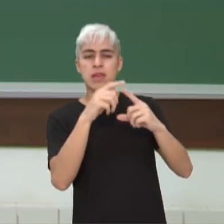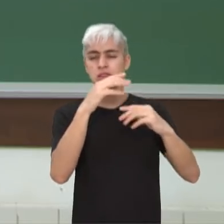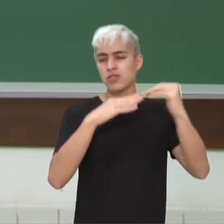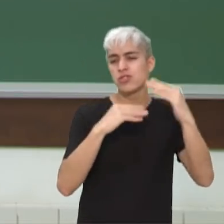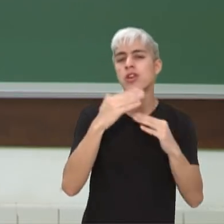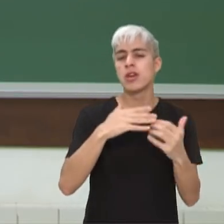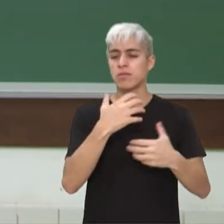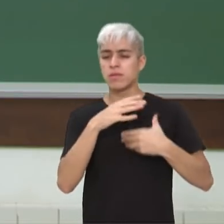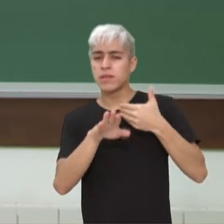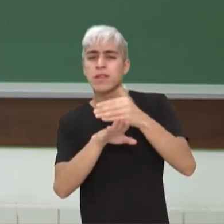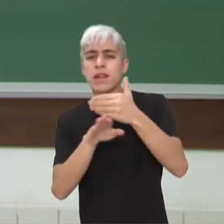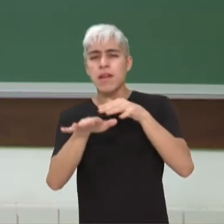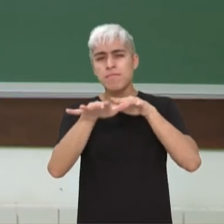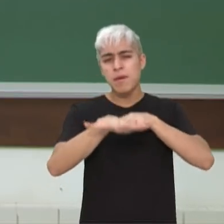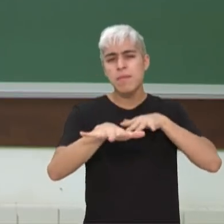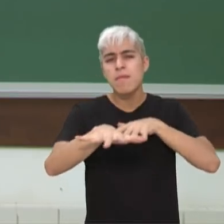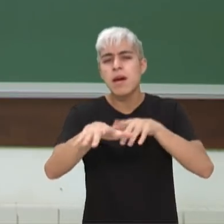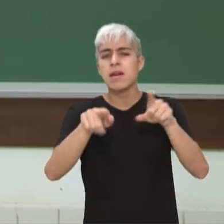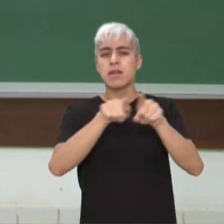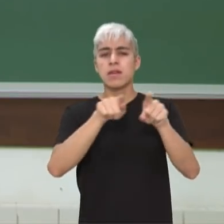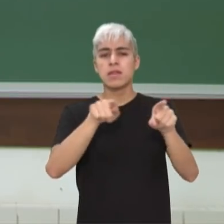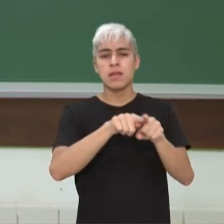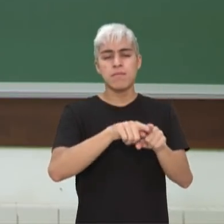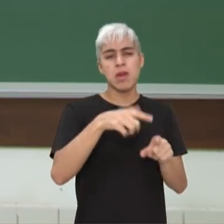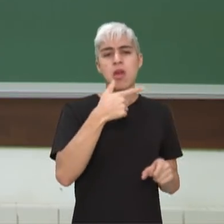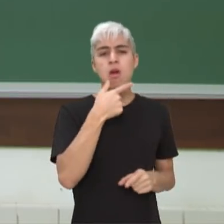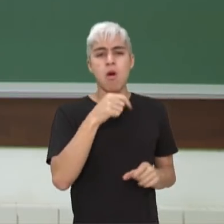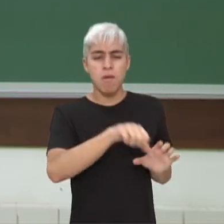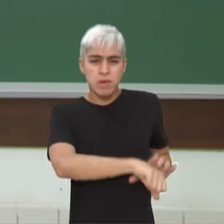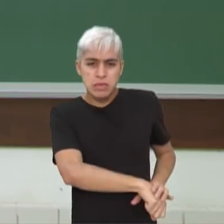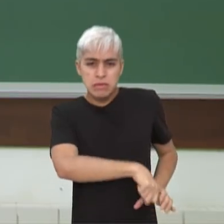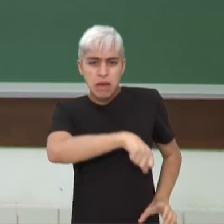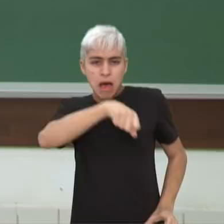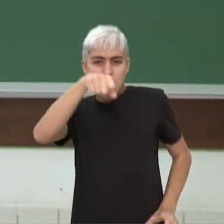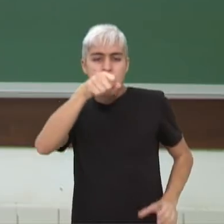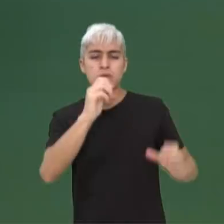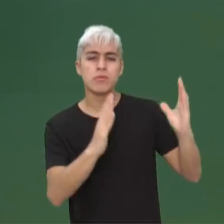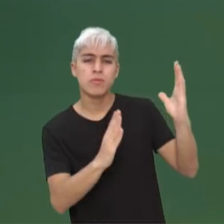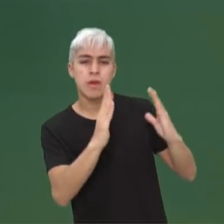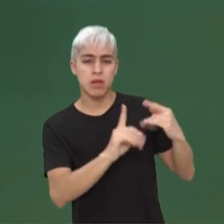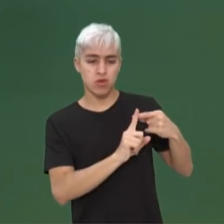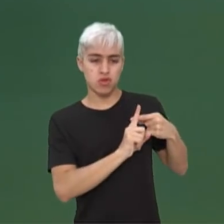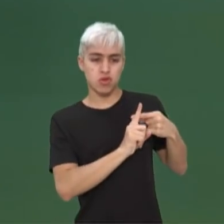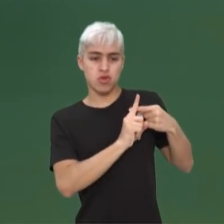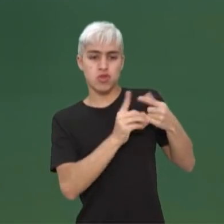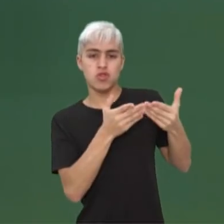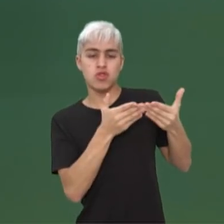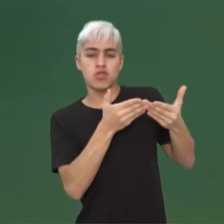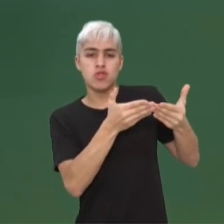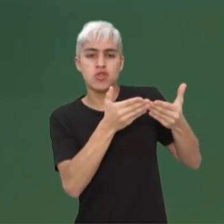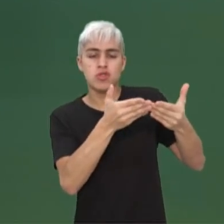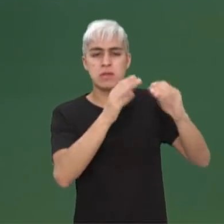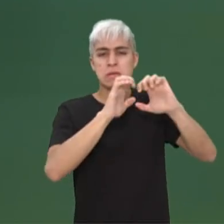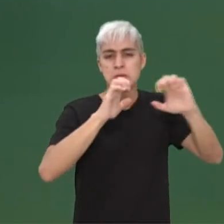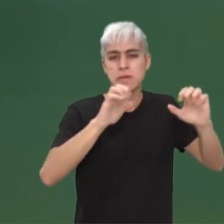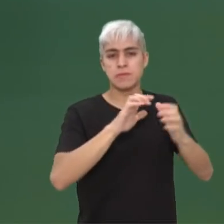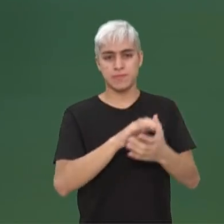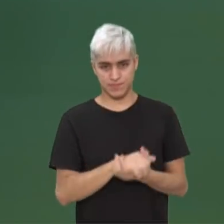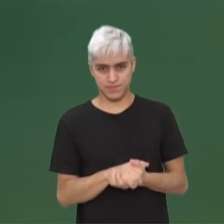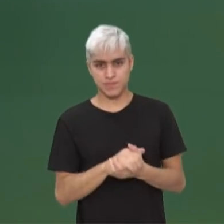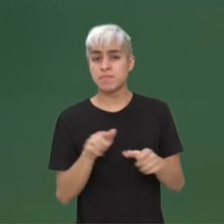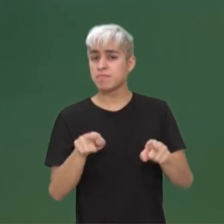alguns exércitos e alguns cavaleiros ali durante o período das cruzadas. Nós também falamos ali sobre a